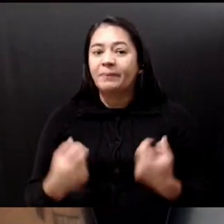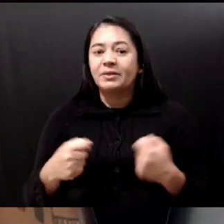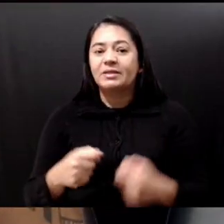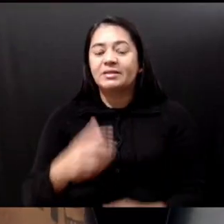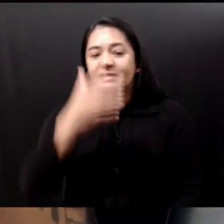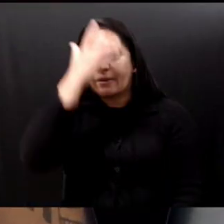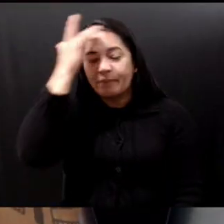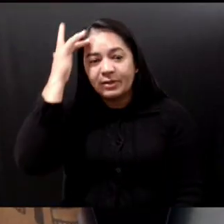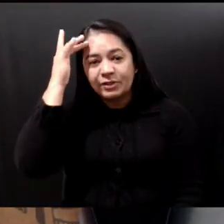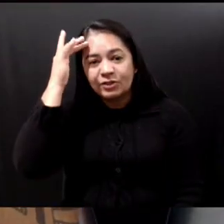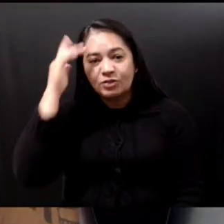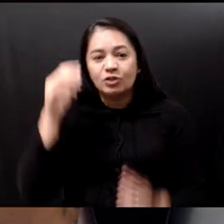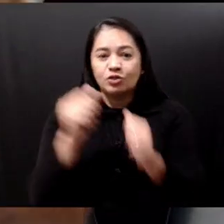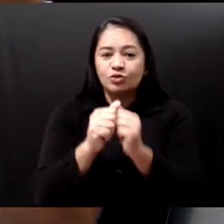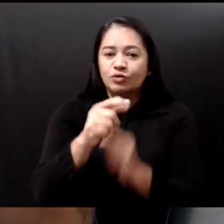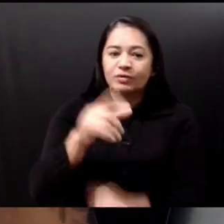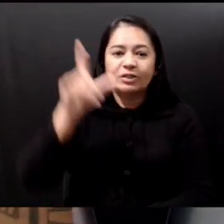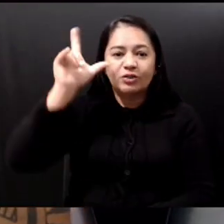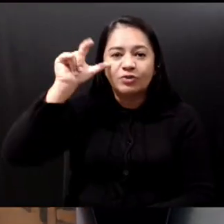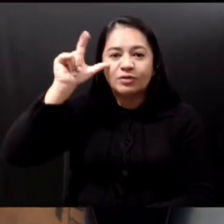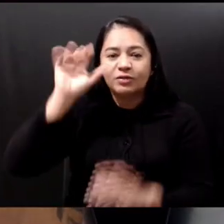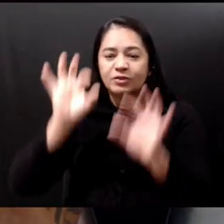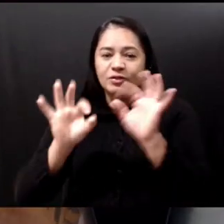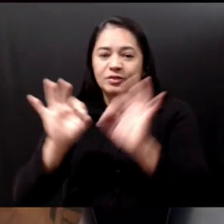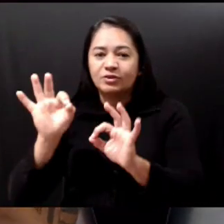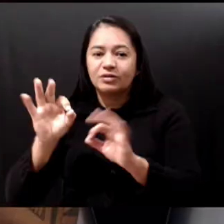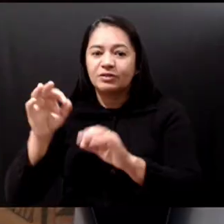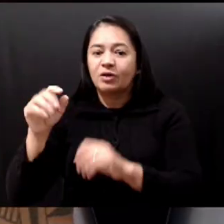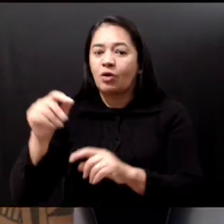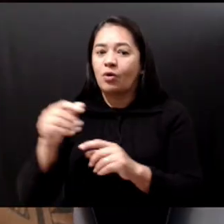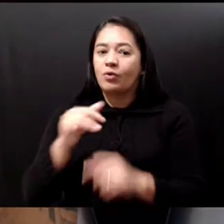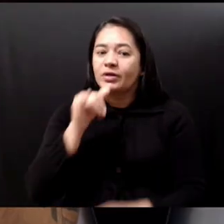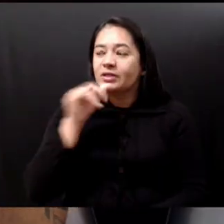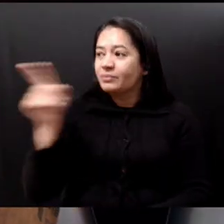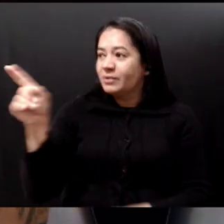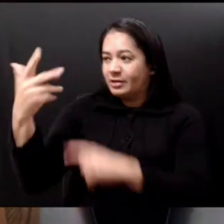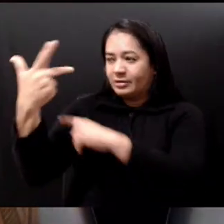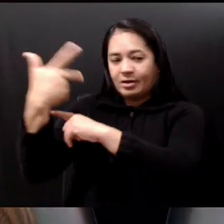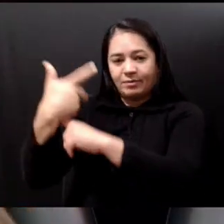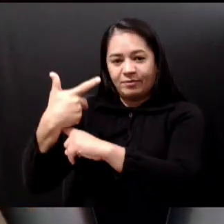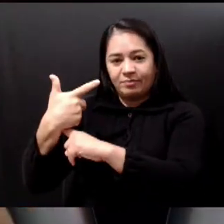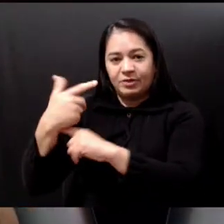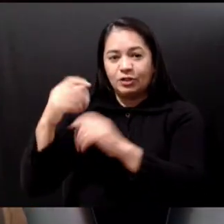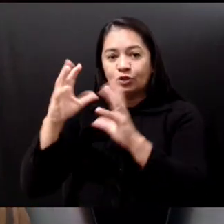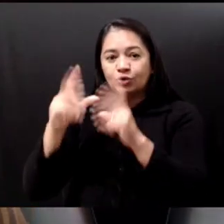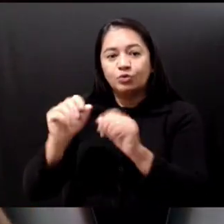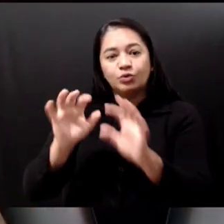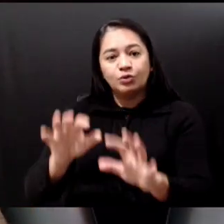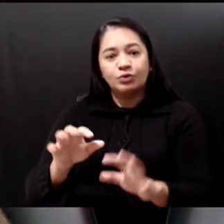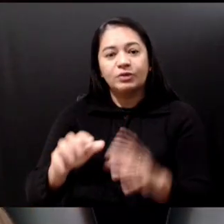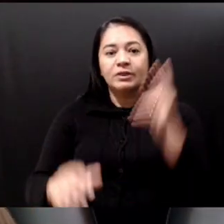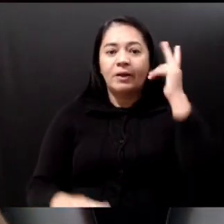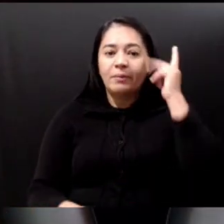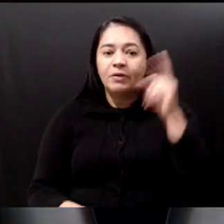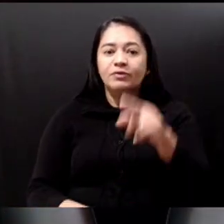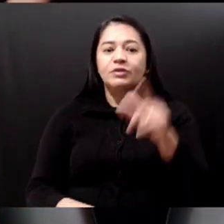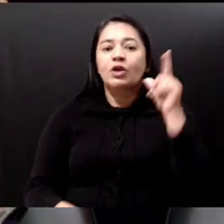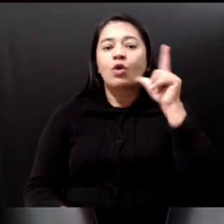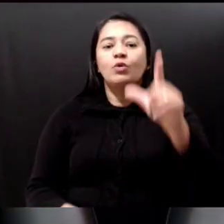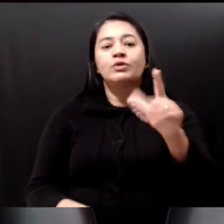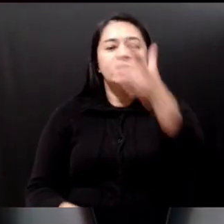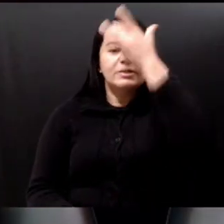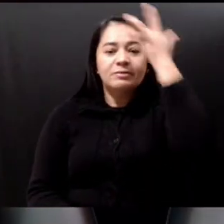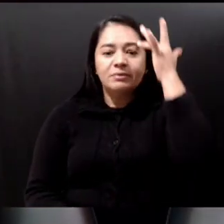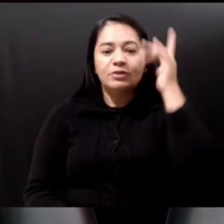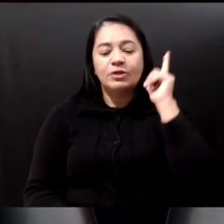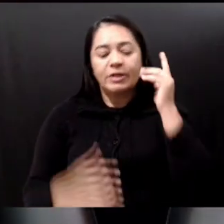Instagram, para, por exemplo, o Uhum. André tá aqui me filmando enquanto eu estou aqui, tudo Sim. isso faz parte de você conquistar pessoas, acreditar nelas, para que elas